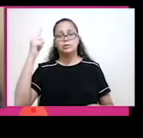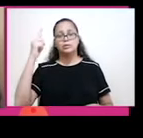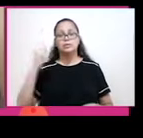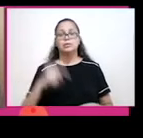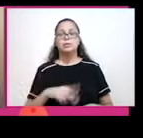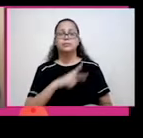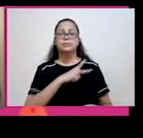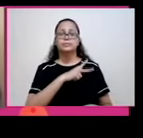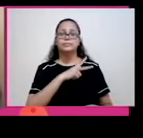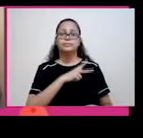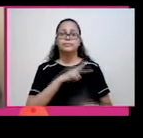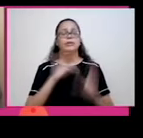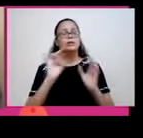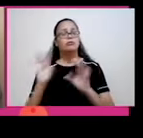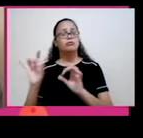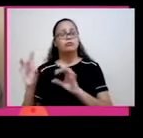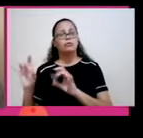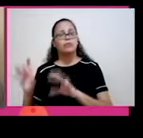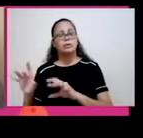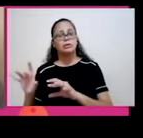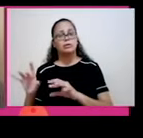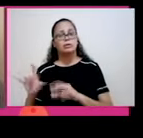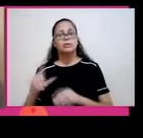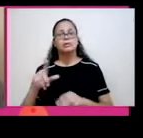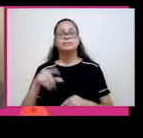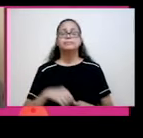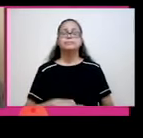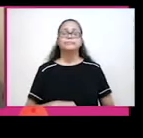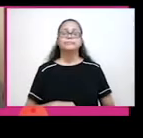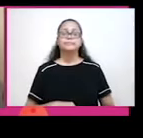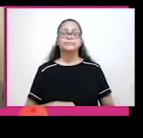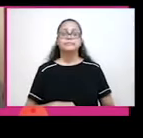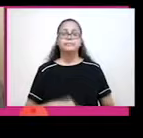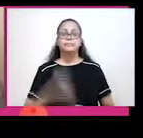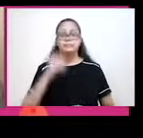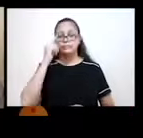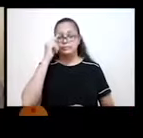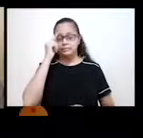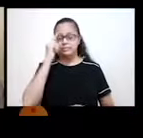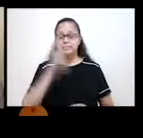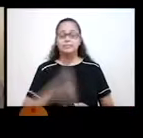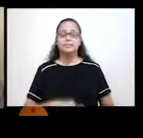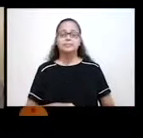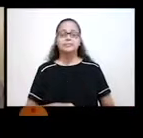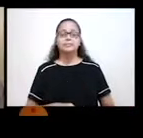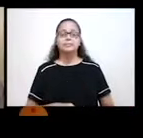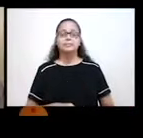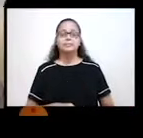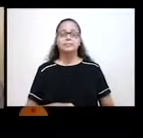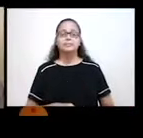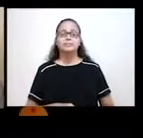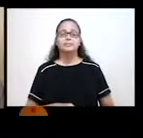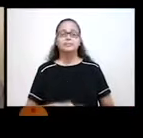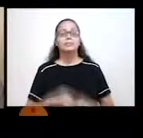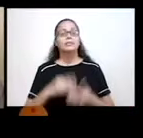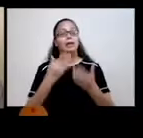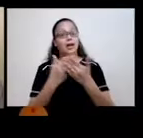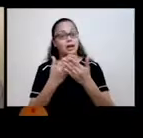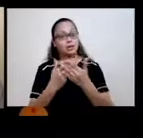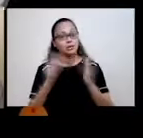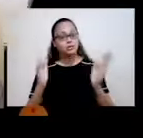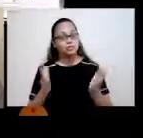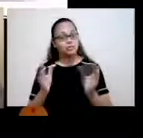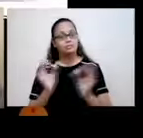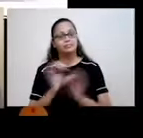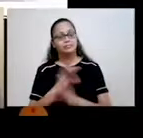ou seja, vender essas indústrias para iniciativa privada, certo? Pessoal, a aula de hoje é